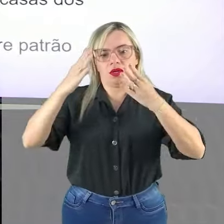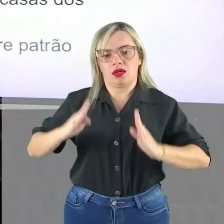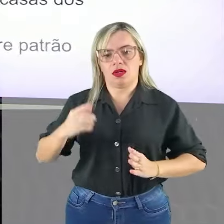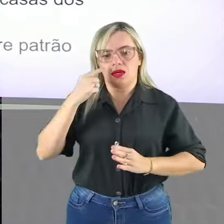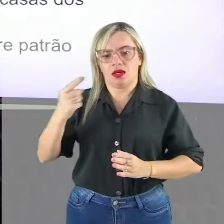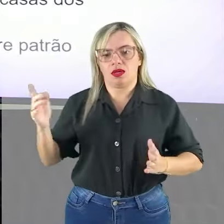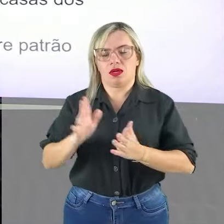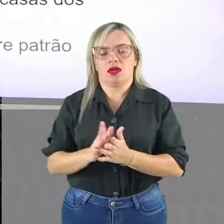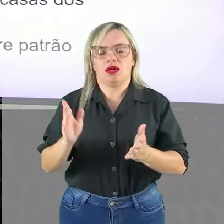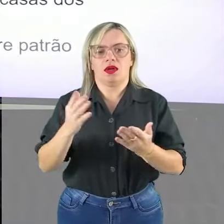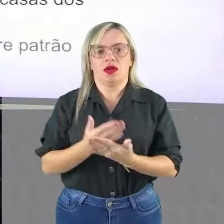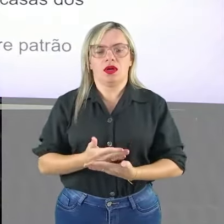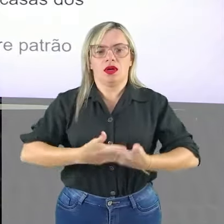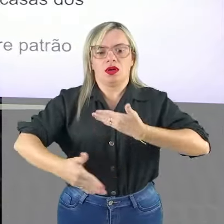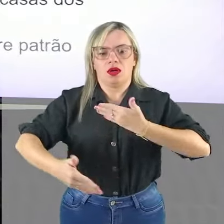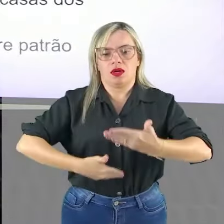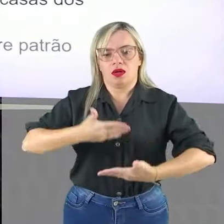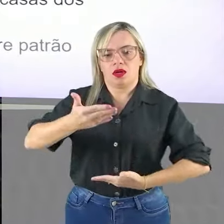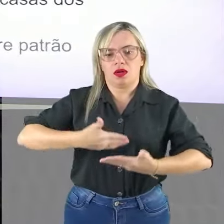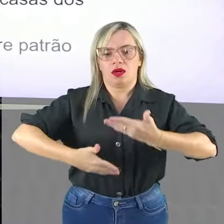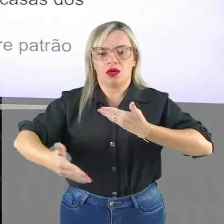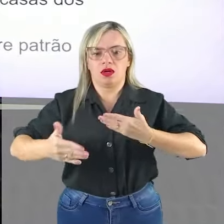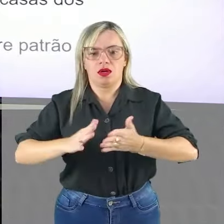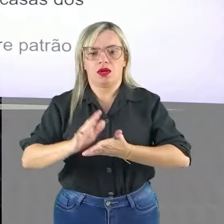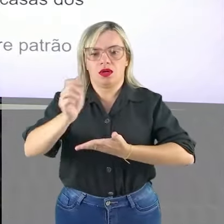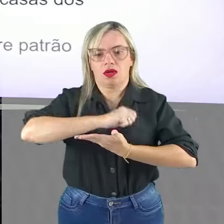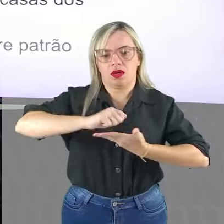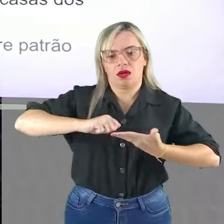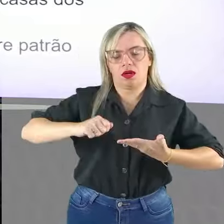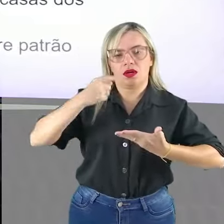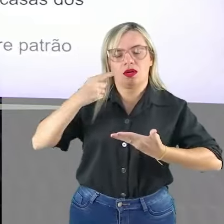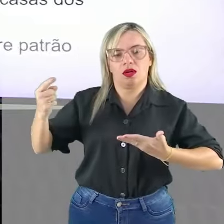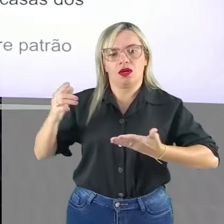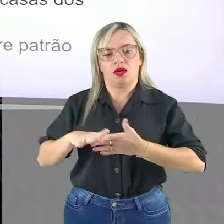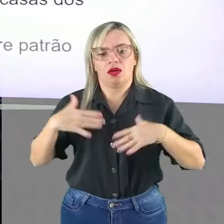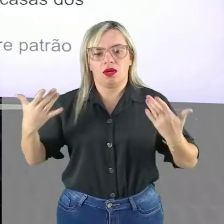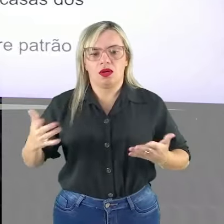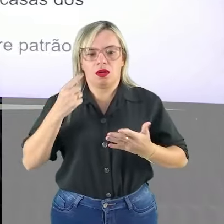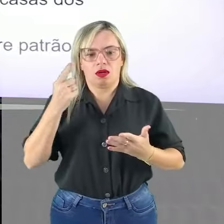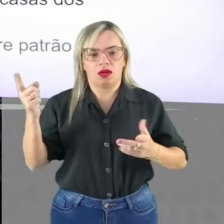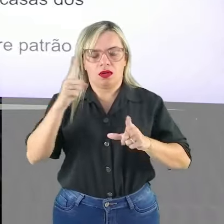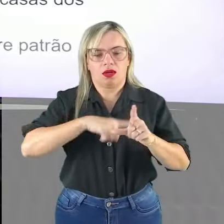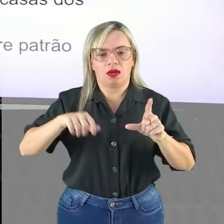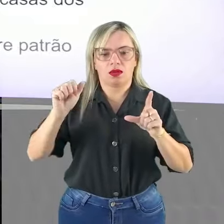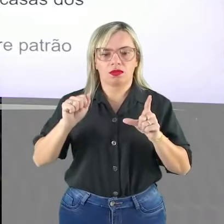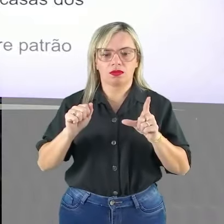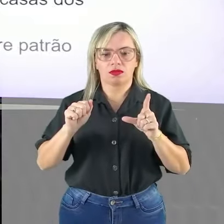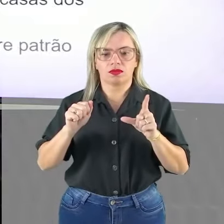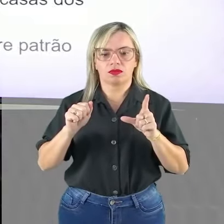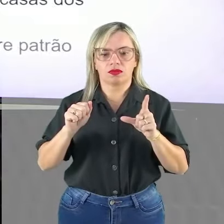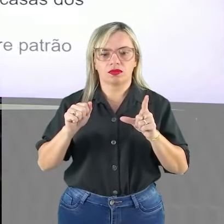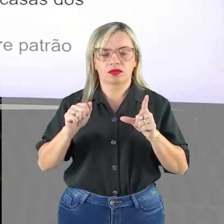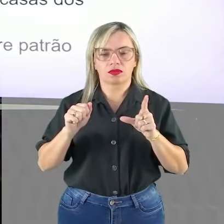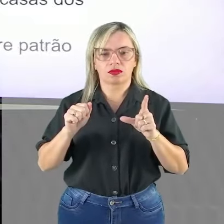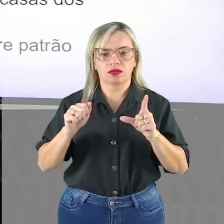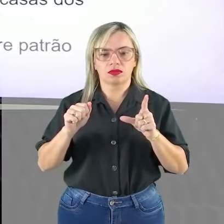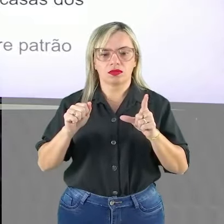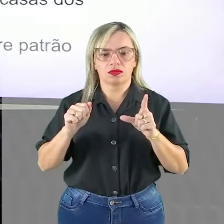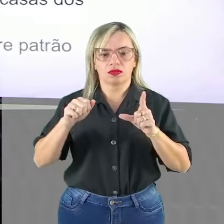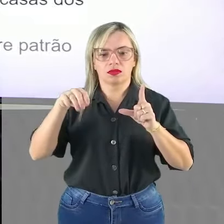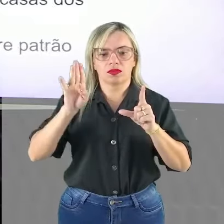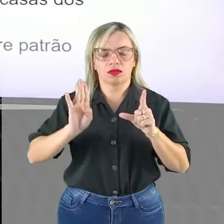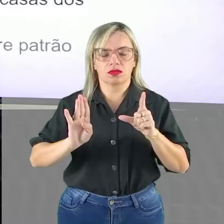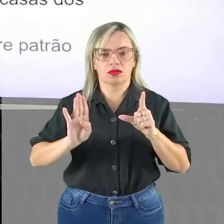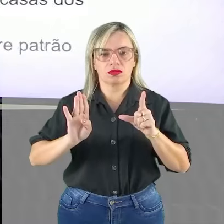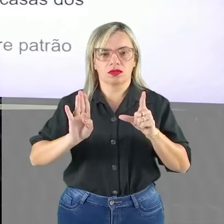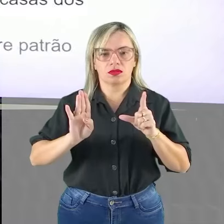Escritores tá ela reflete sobre a ou as a variação linguística do espanhol certo letra